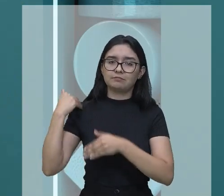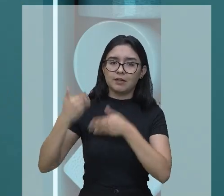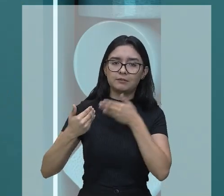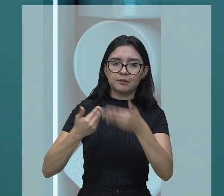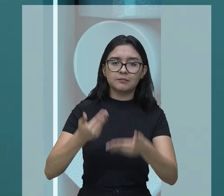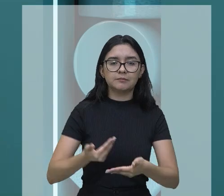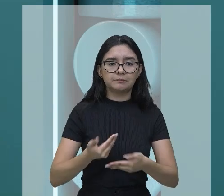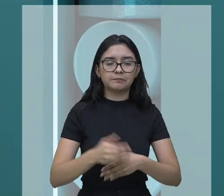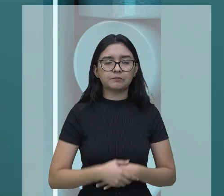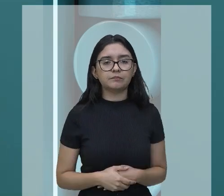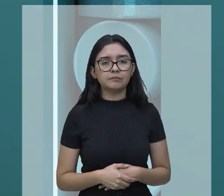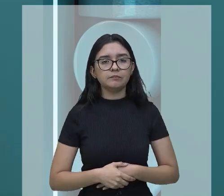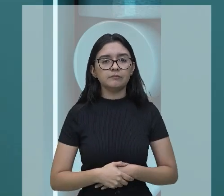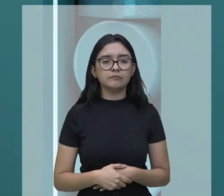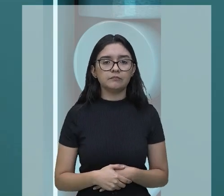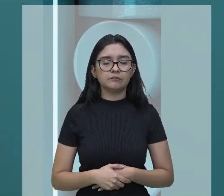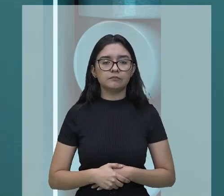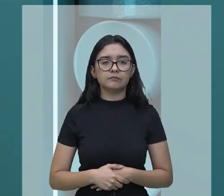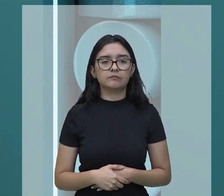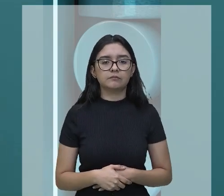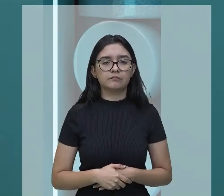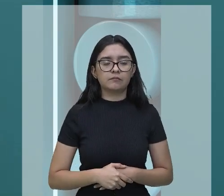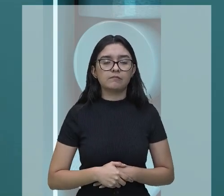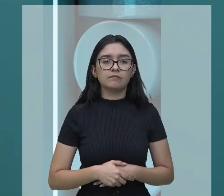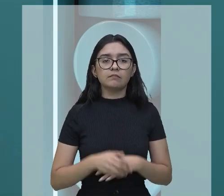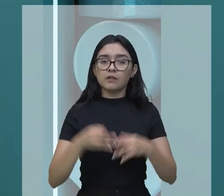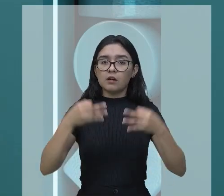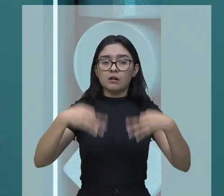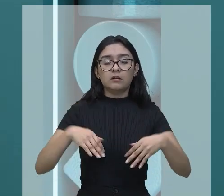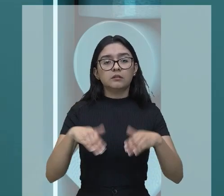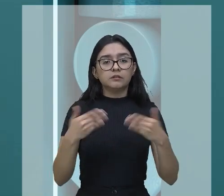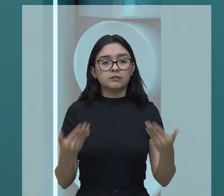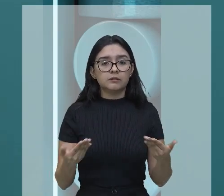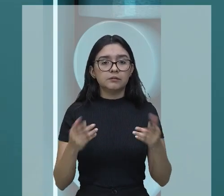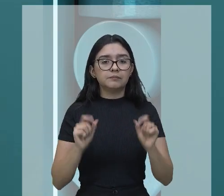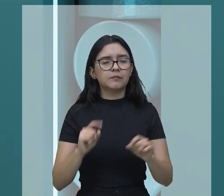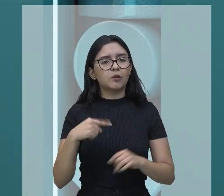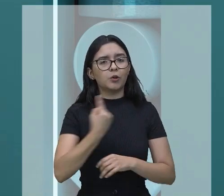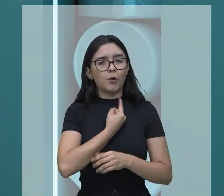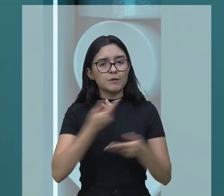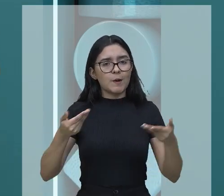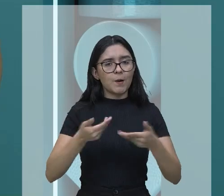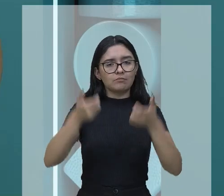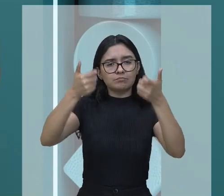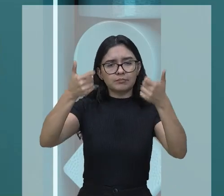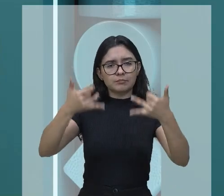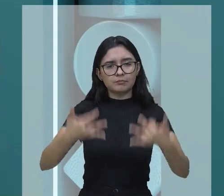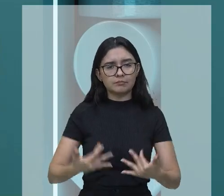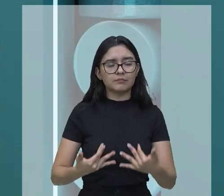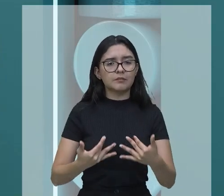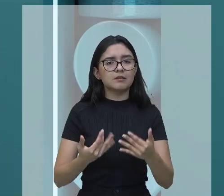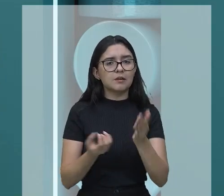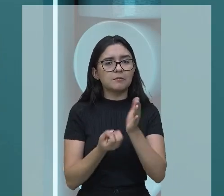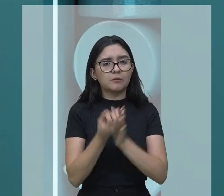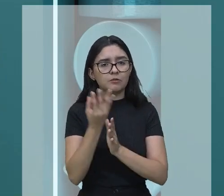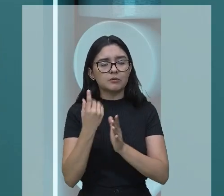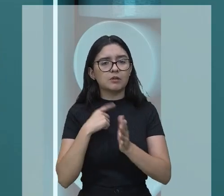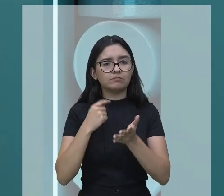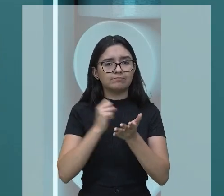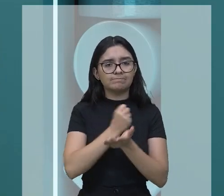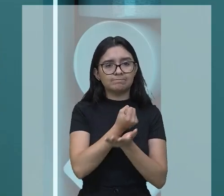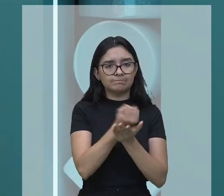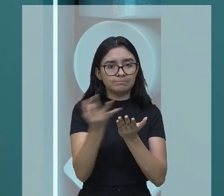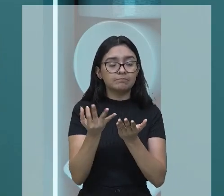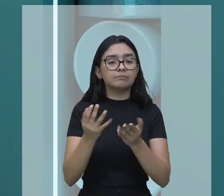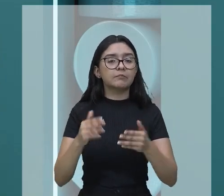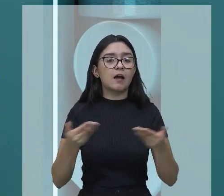anos de composição, certo? E aí, justamente para comentar essa produção tão vasta, temos a